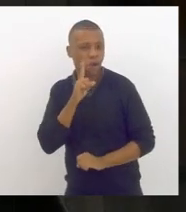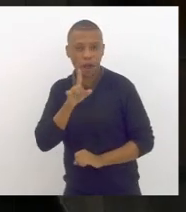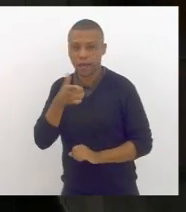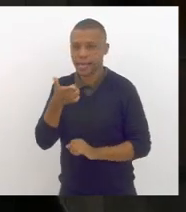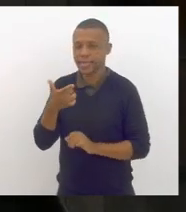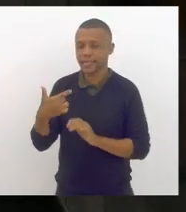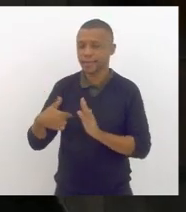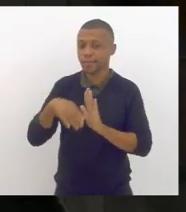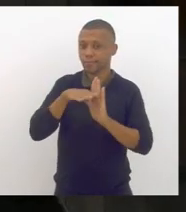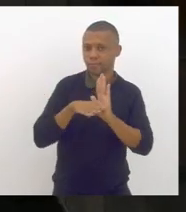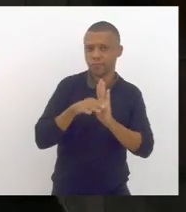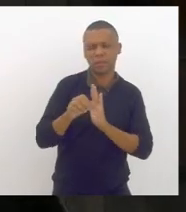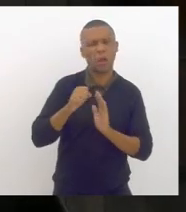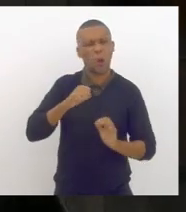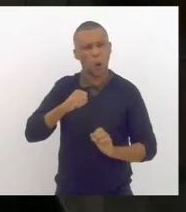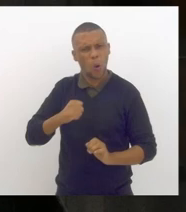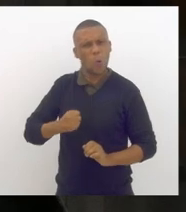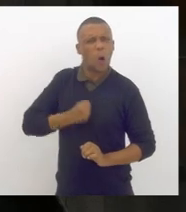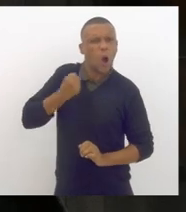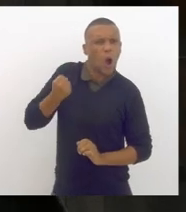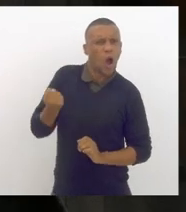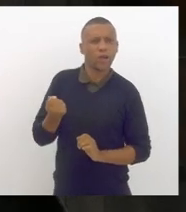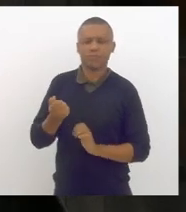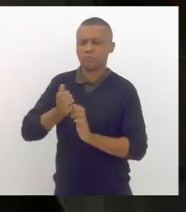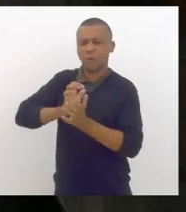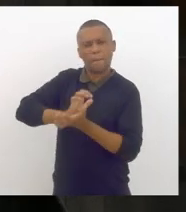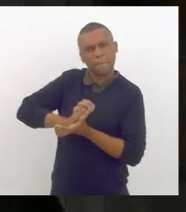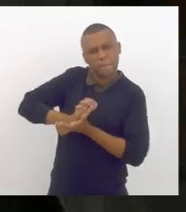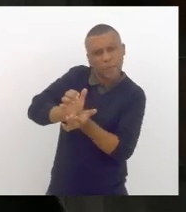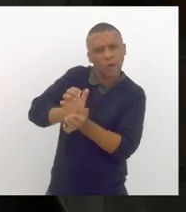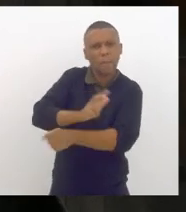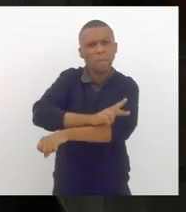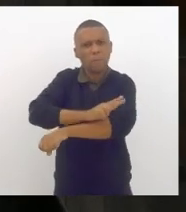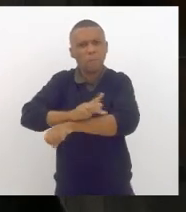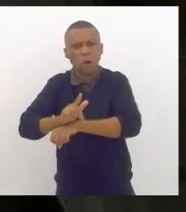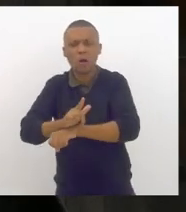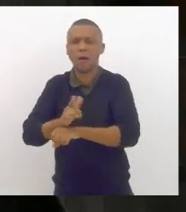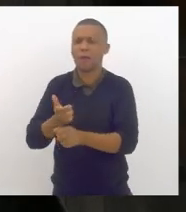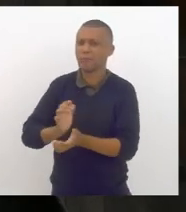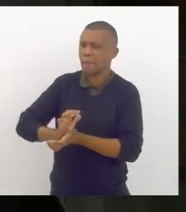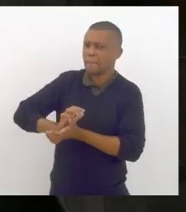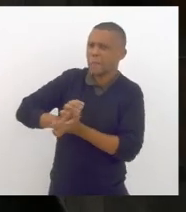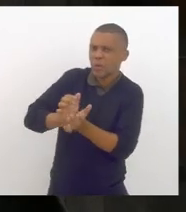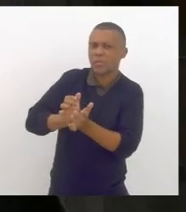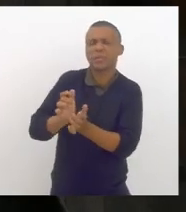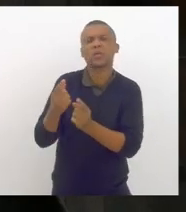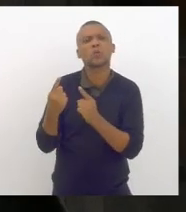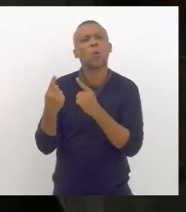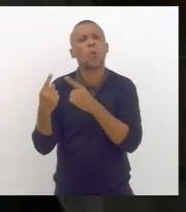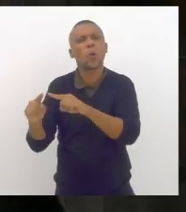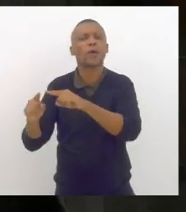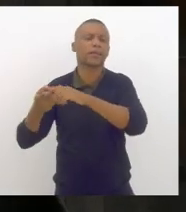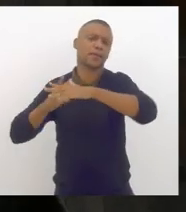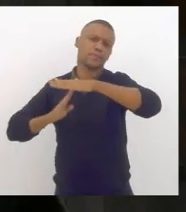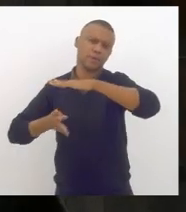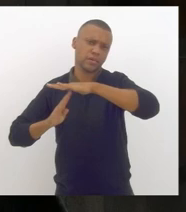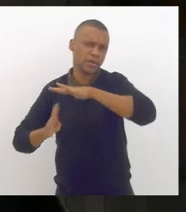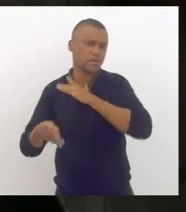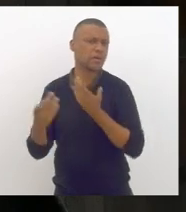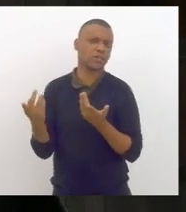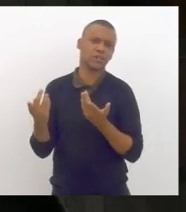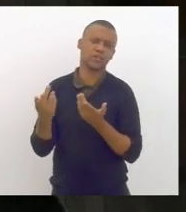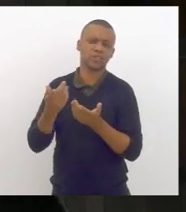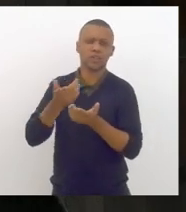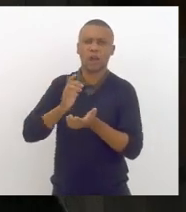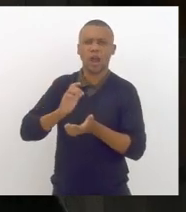propagar o ódio propagar o racismo propagar a xenofobia propagar a misoginia propagar